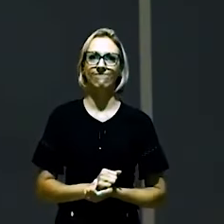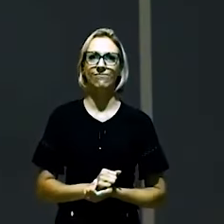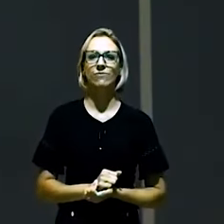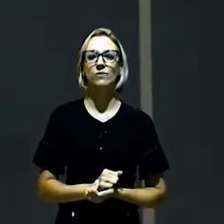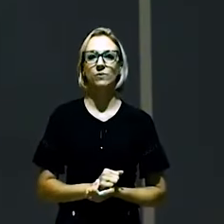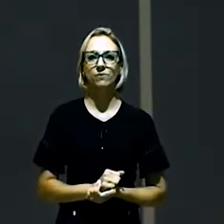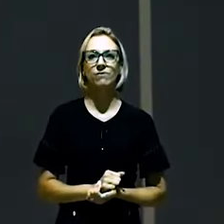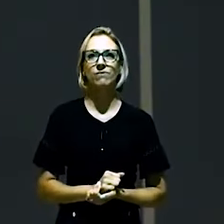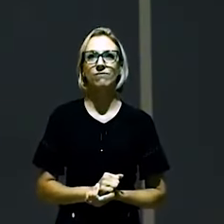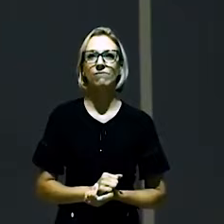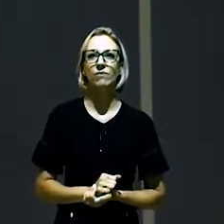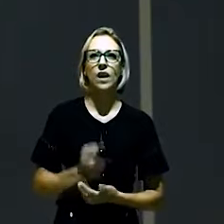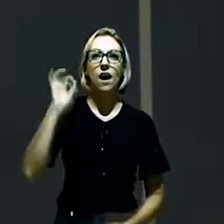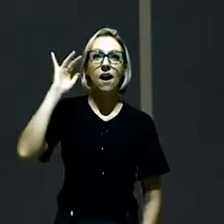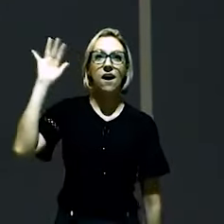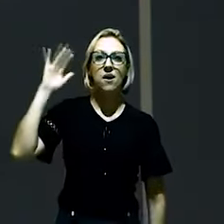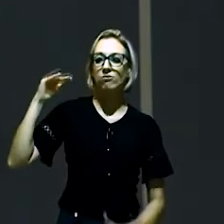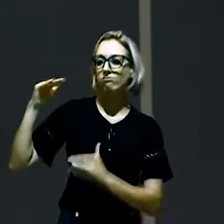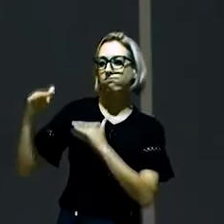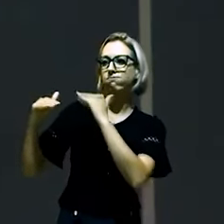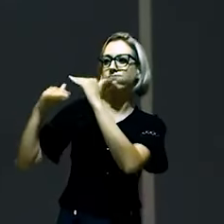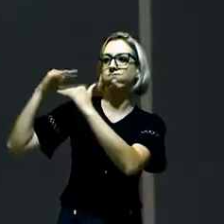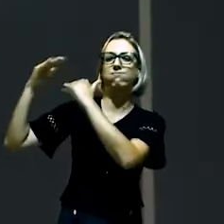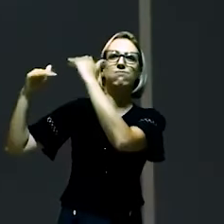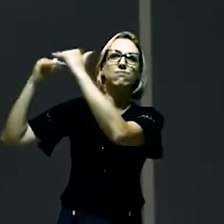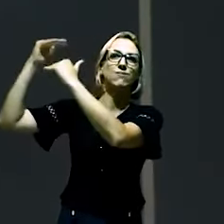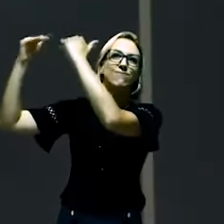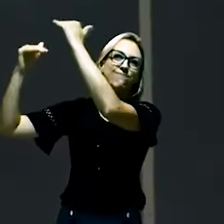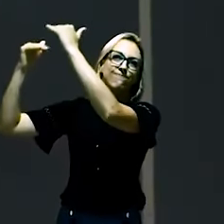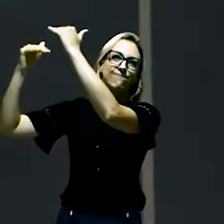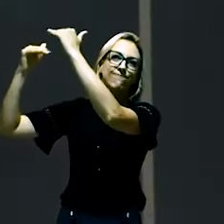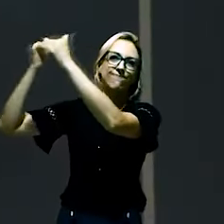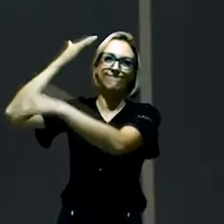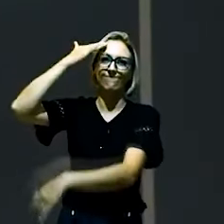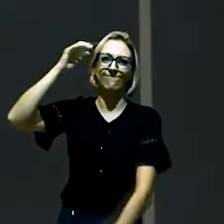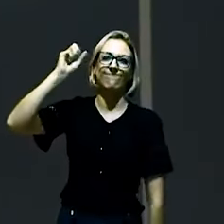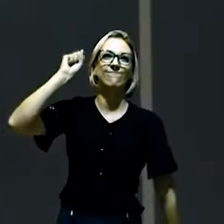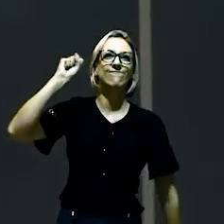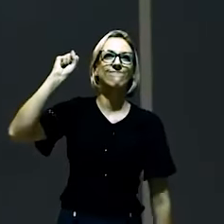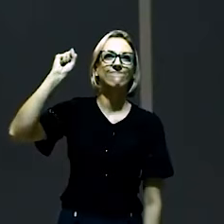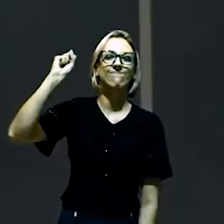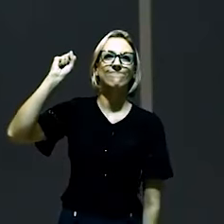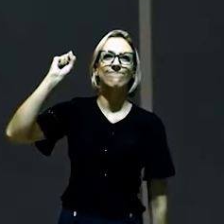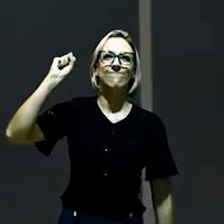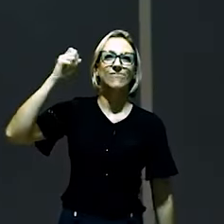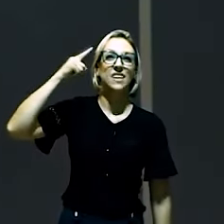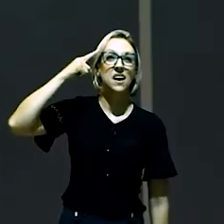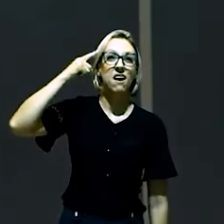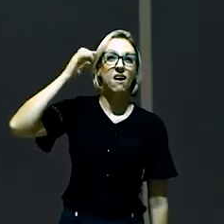achando que passou de fase, que subiu de etapa, que está em outro nível. Oh, irmão,